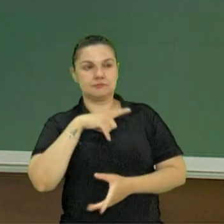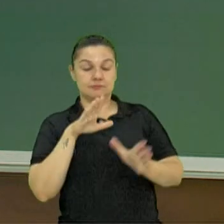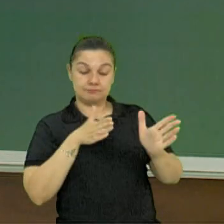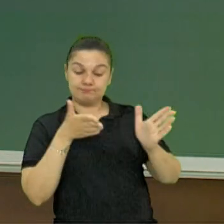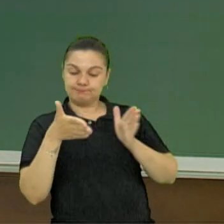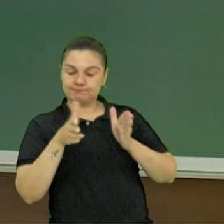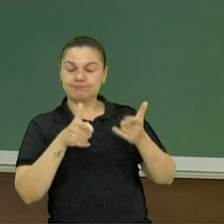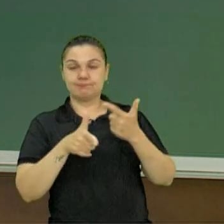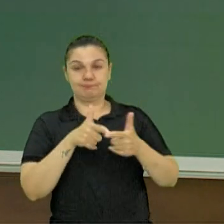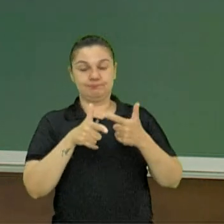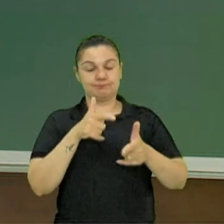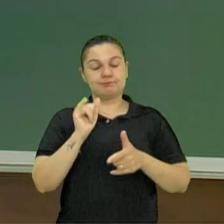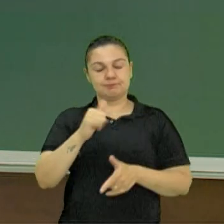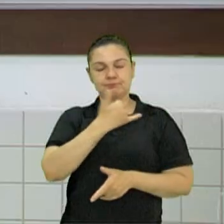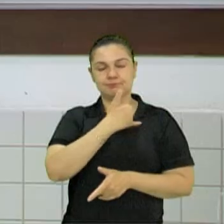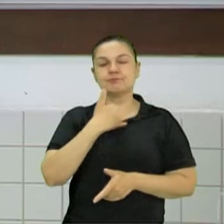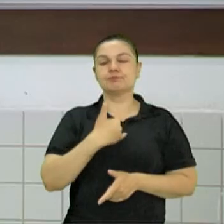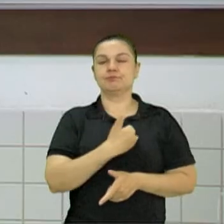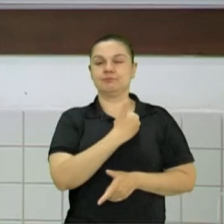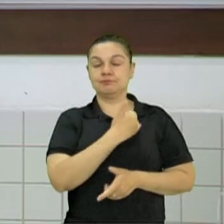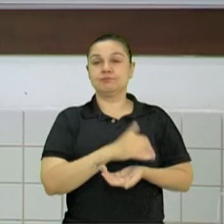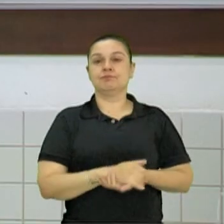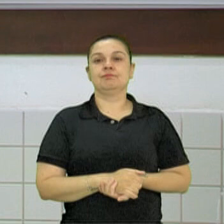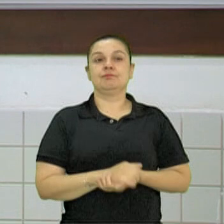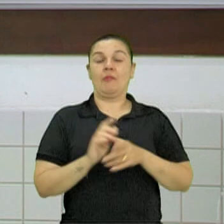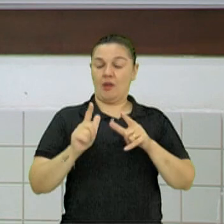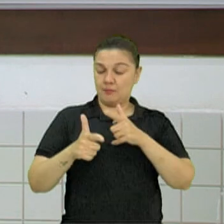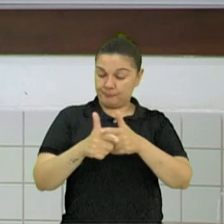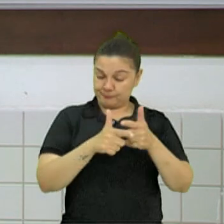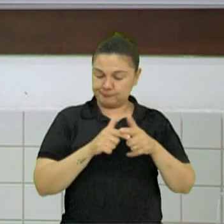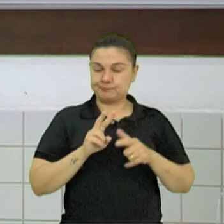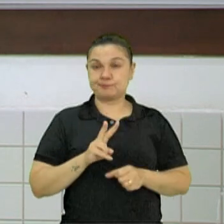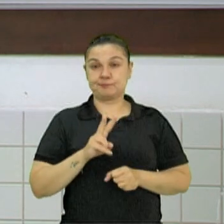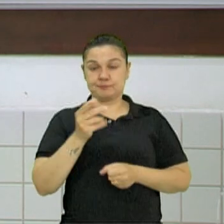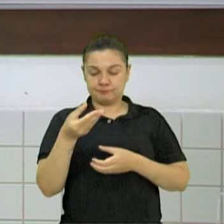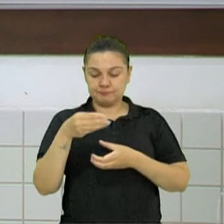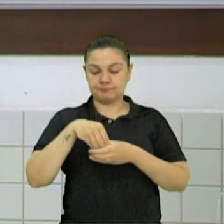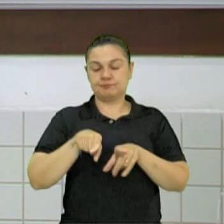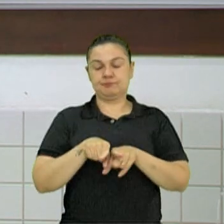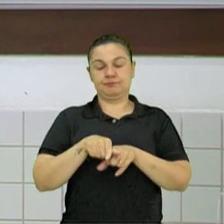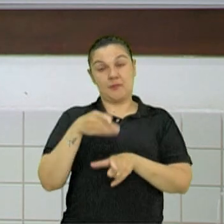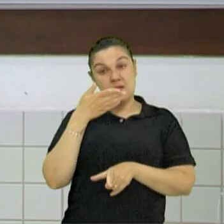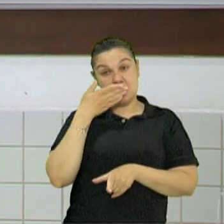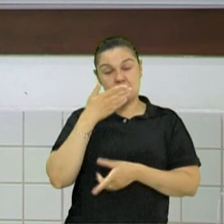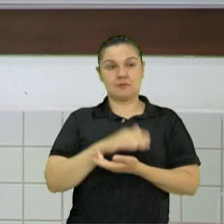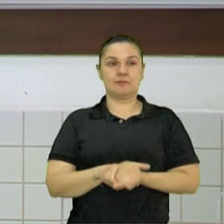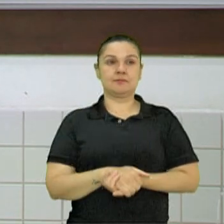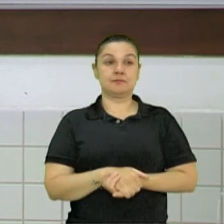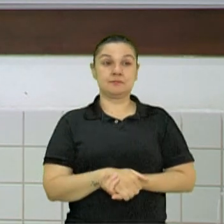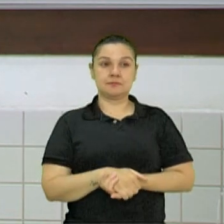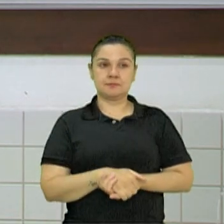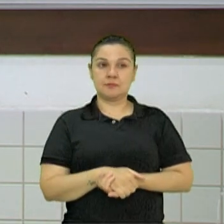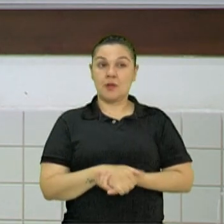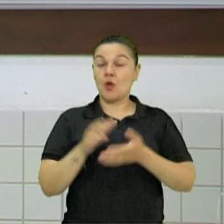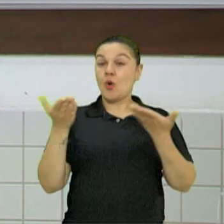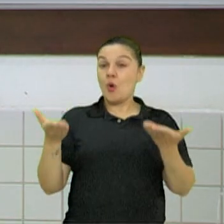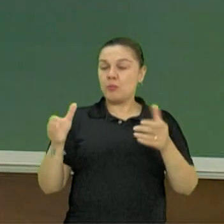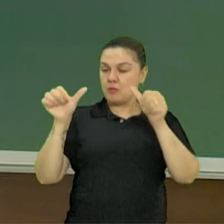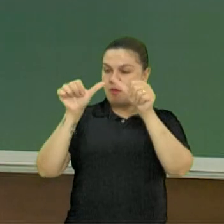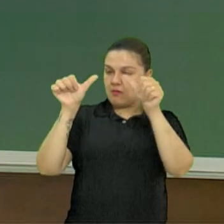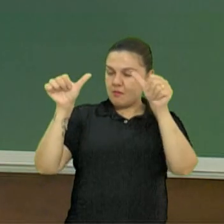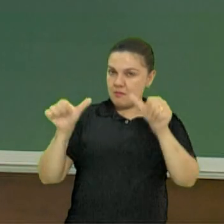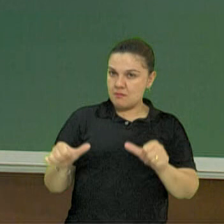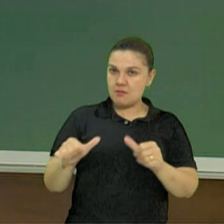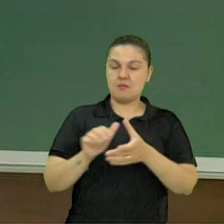os jesuítas e nesse problema todo vai entrar também os indígenas. Como que é